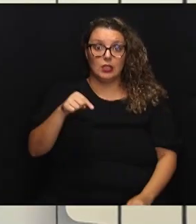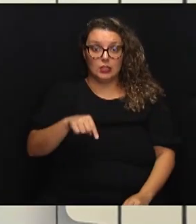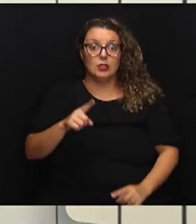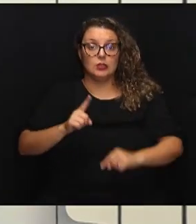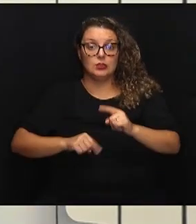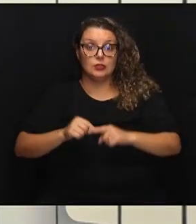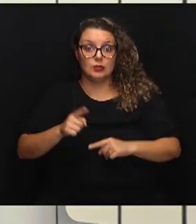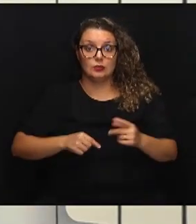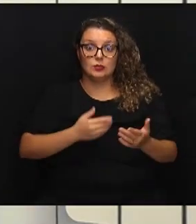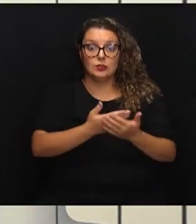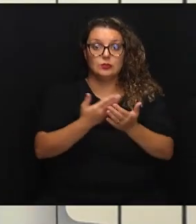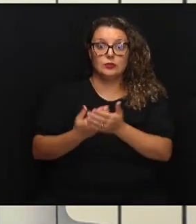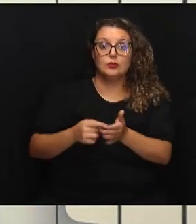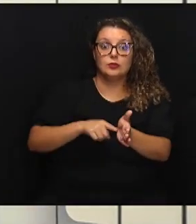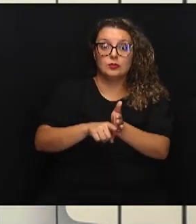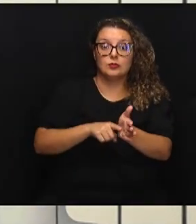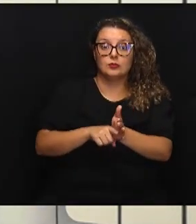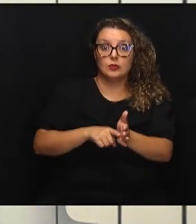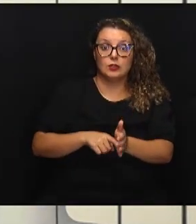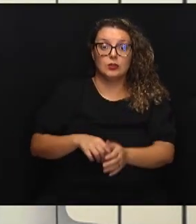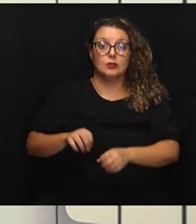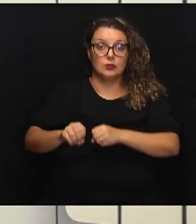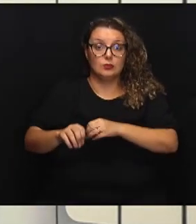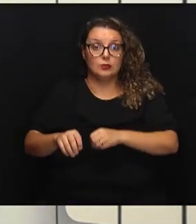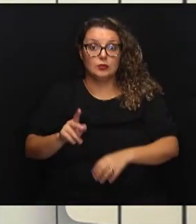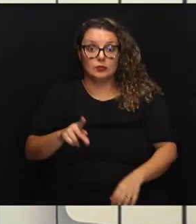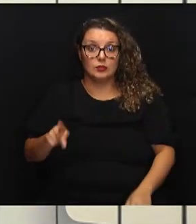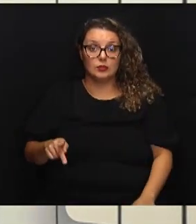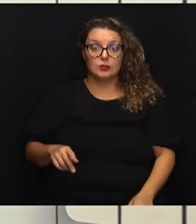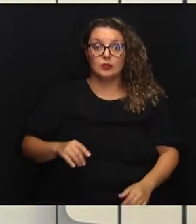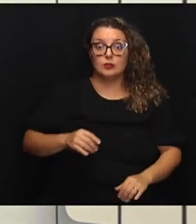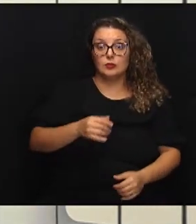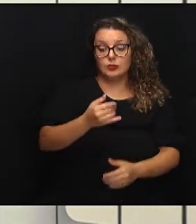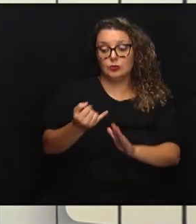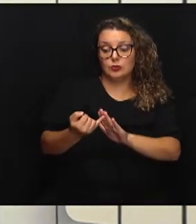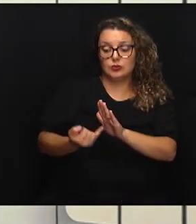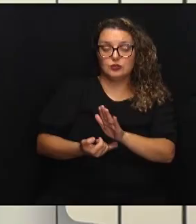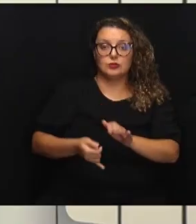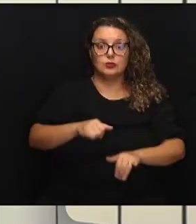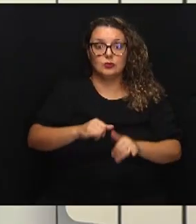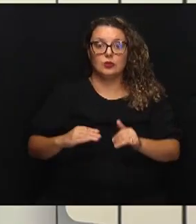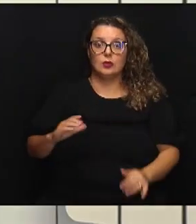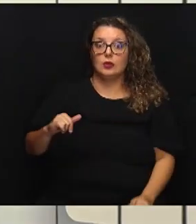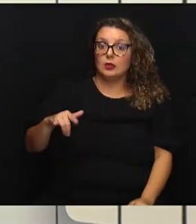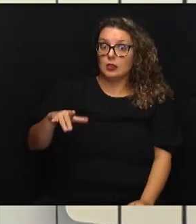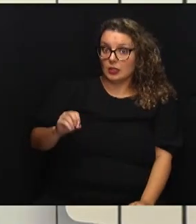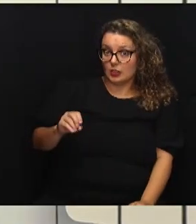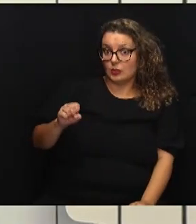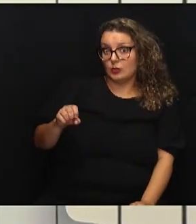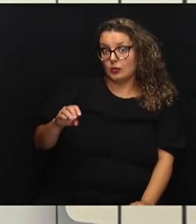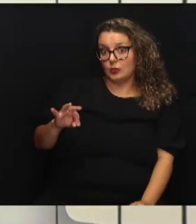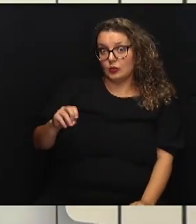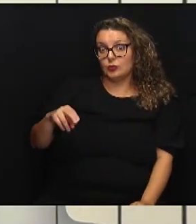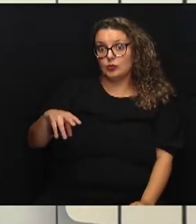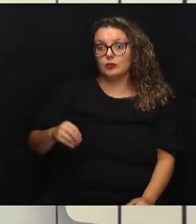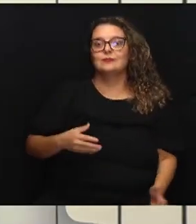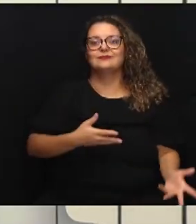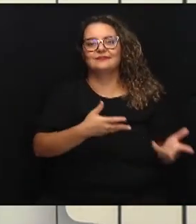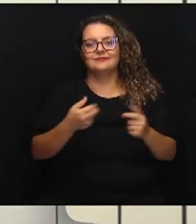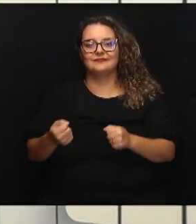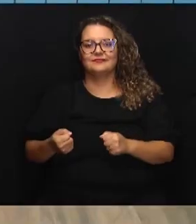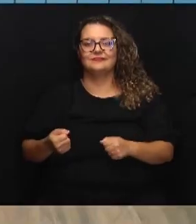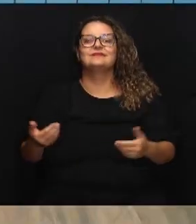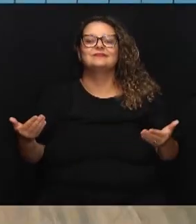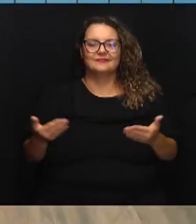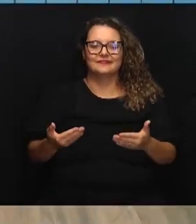de estudo do pesquisador e docente do Instituto de Química da Unicamp, o Caio Ottoni, que é o nosso convidado a